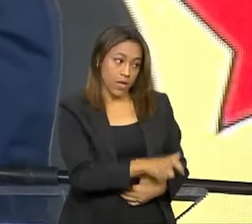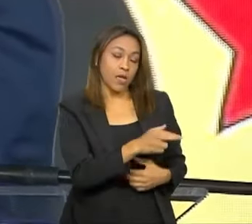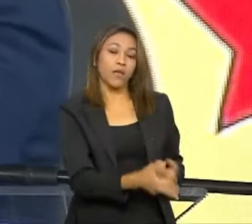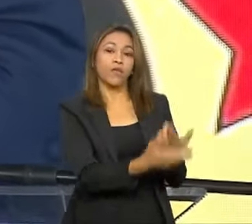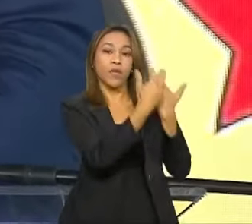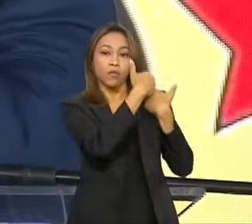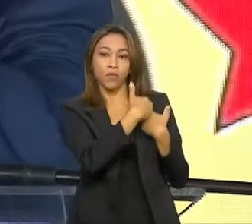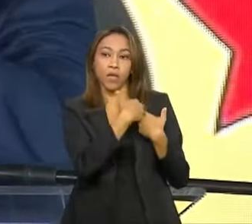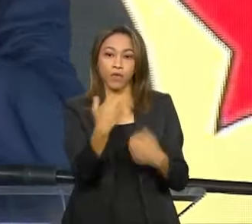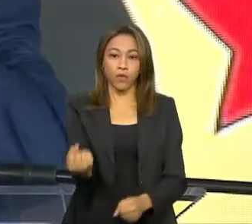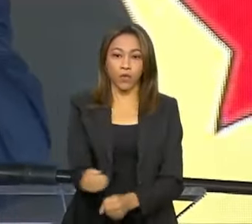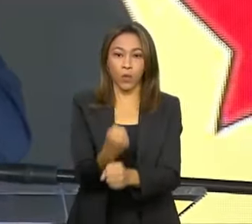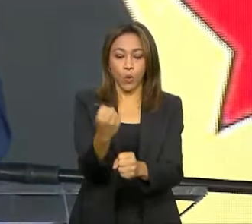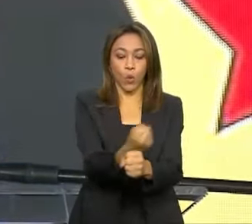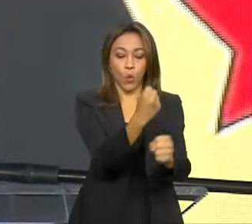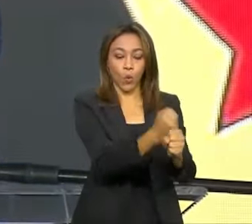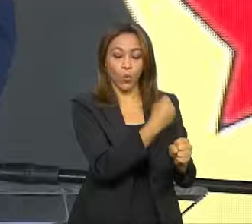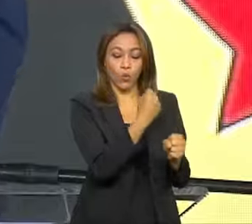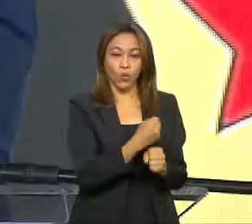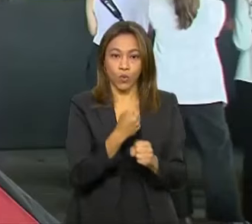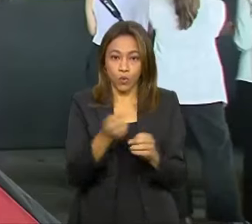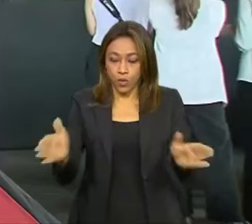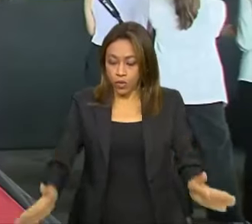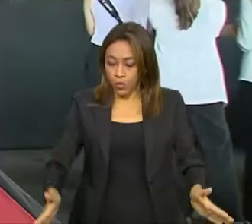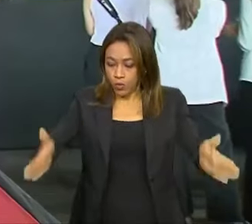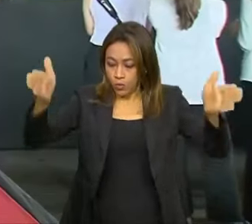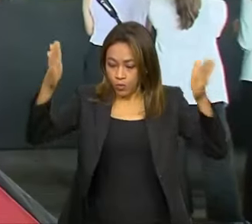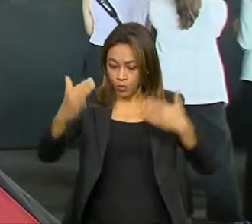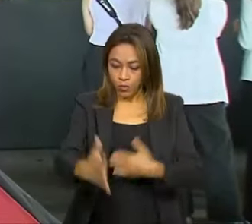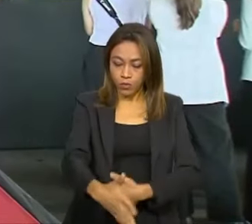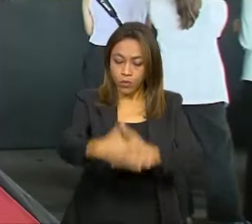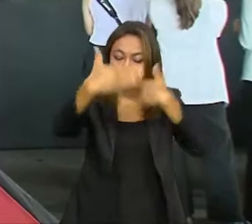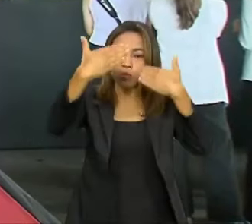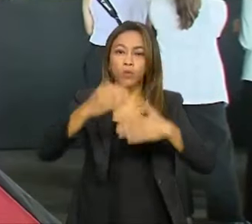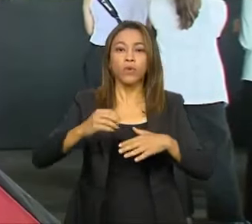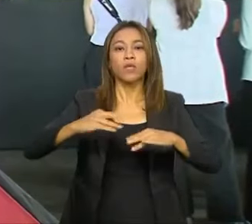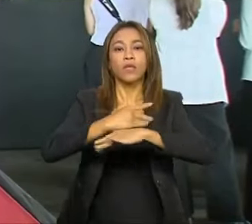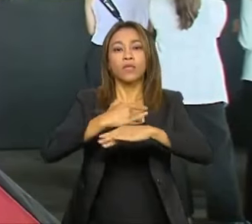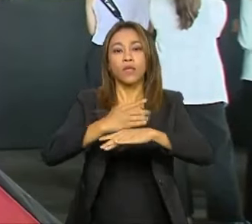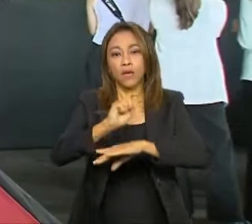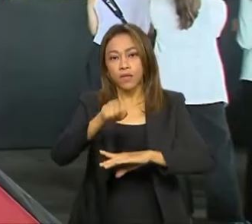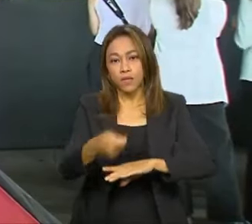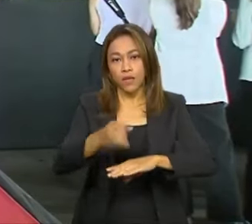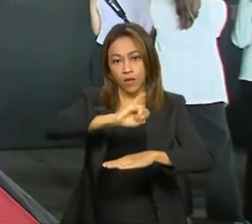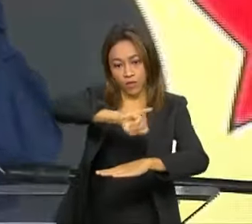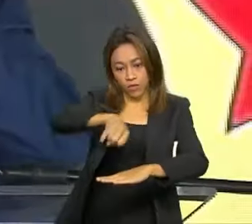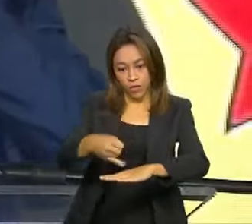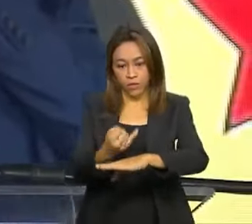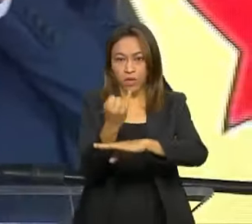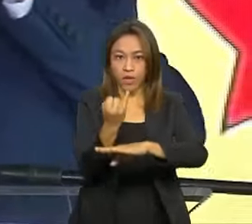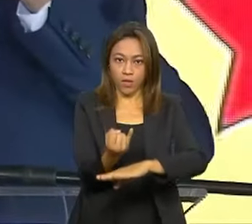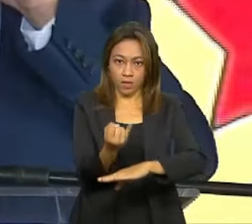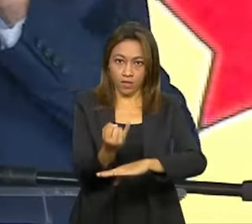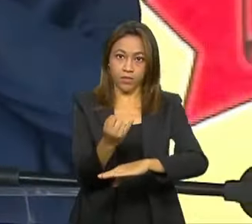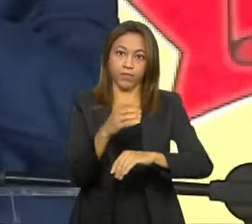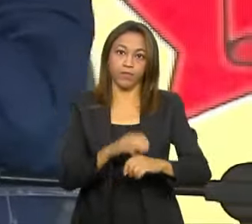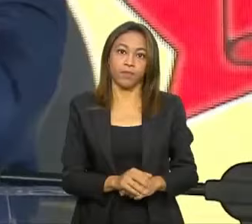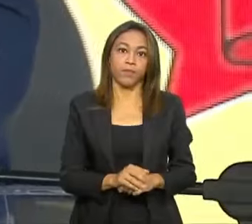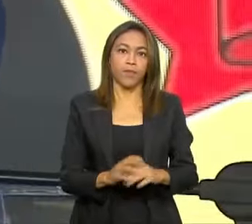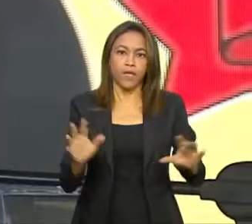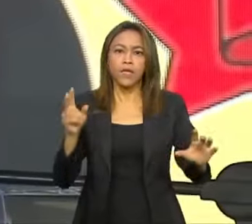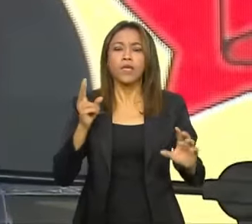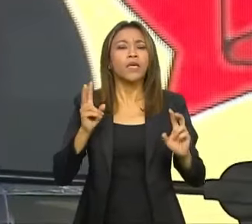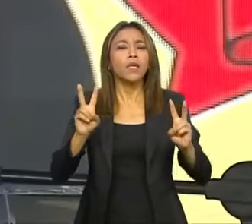de Jerusalém. Ele usou o lema União e Reconstrução, antes do senhor. E